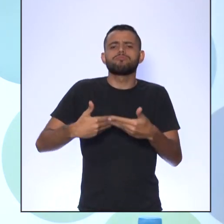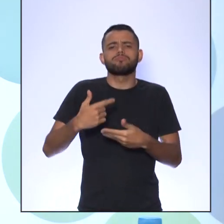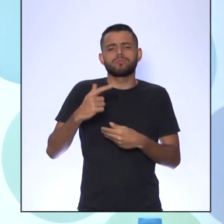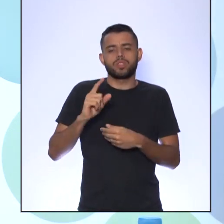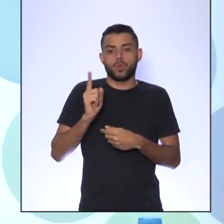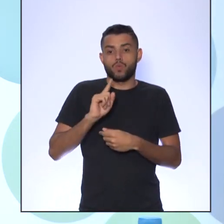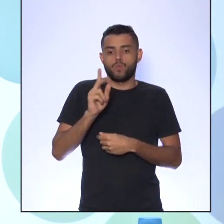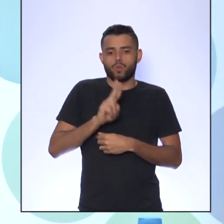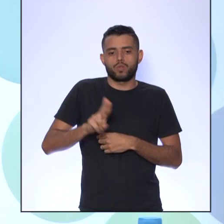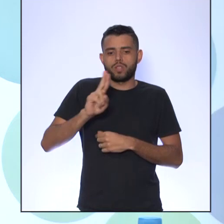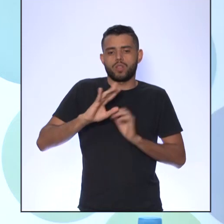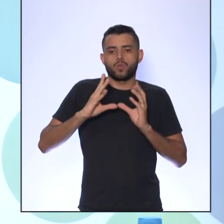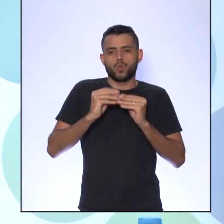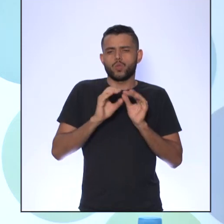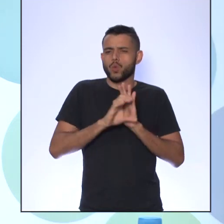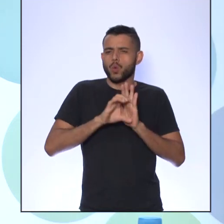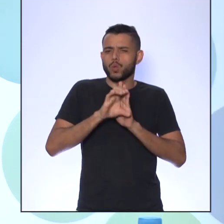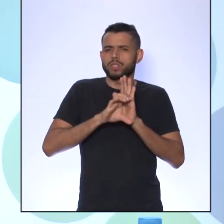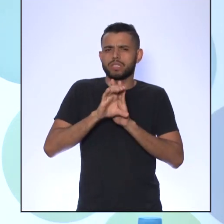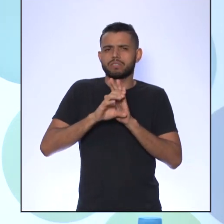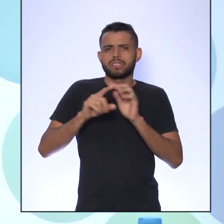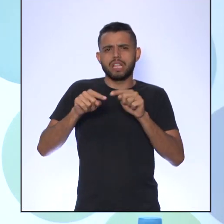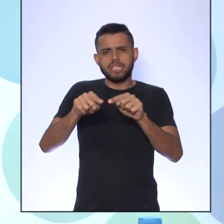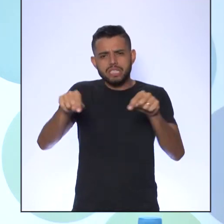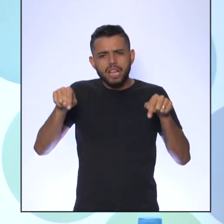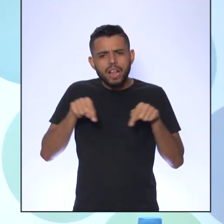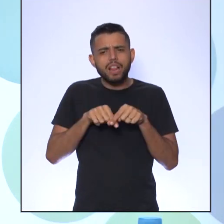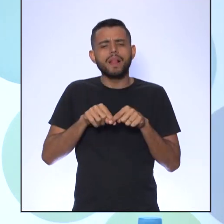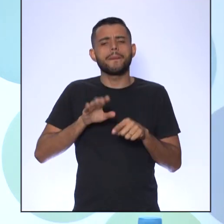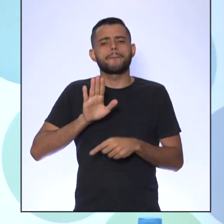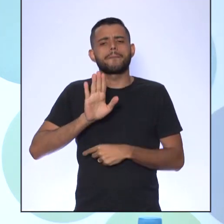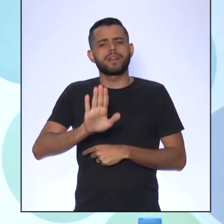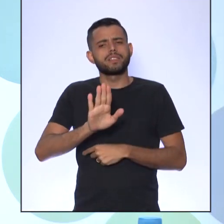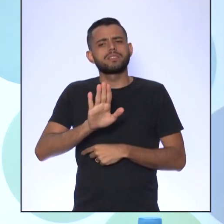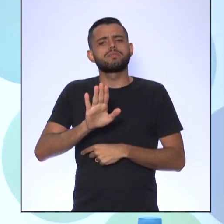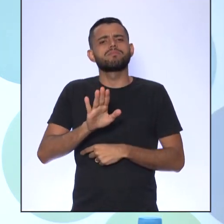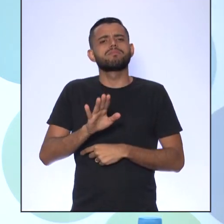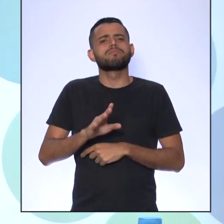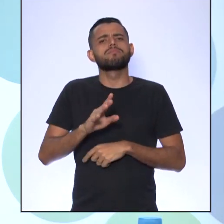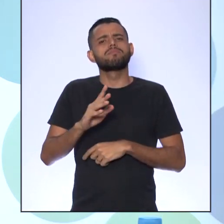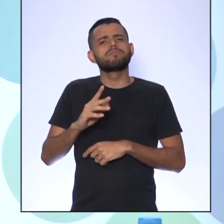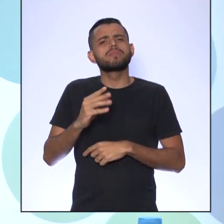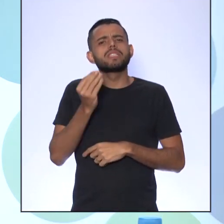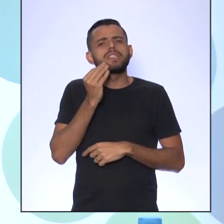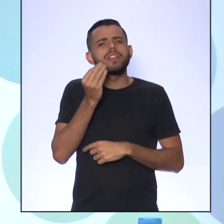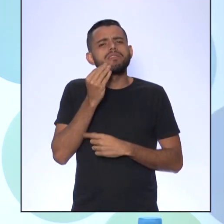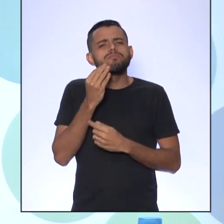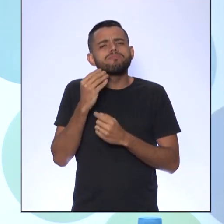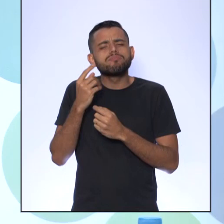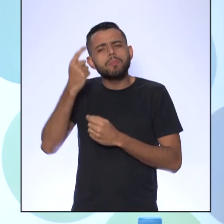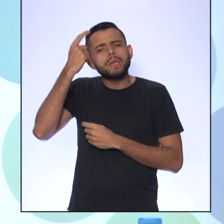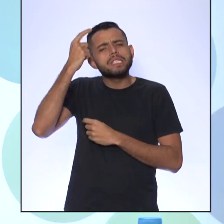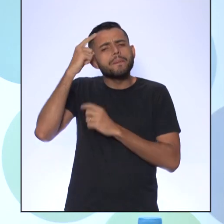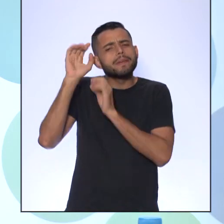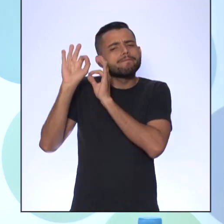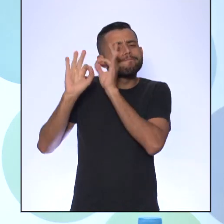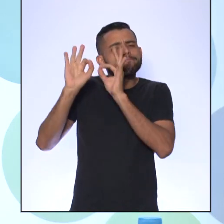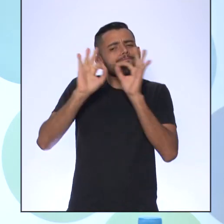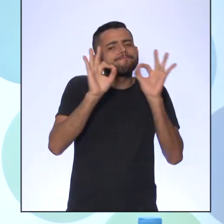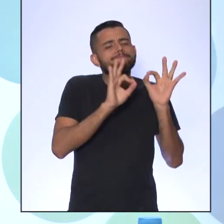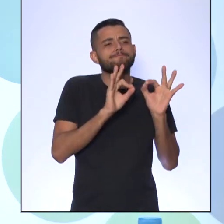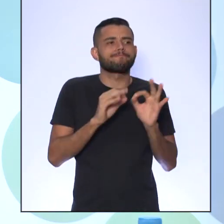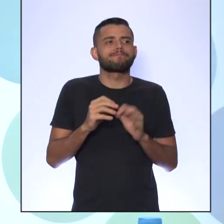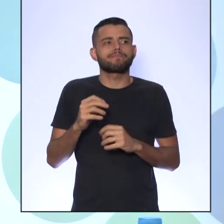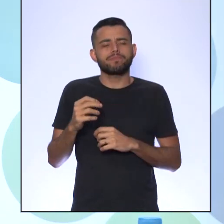a gente está vendo, né, na sala de aula no nosso dia a dia, mas ela é uma forma de organizar o pensamento, de sistematizar,